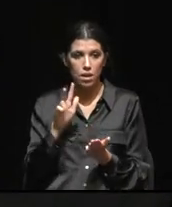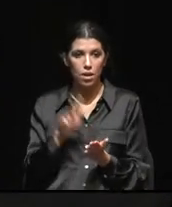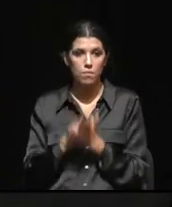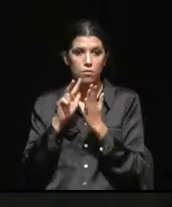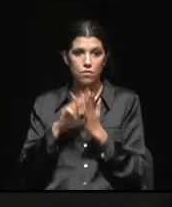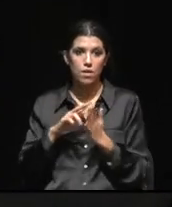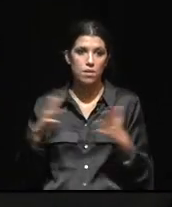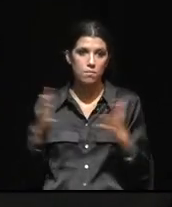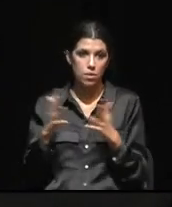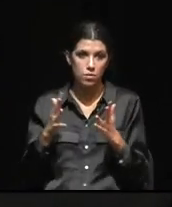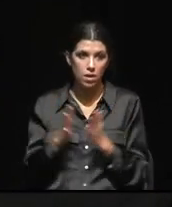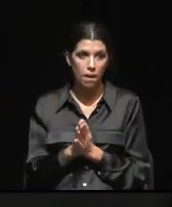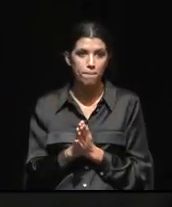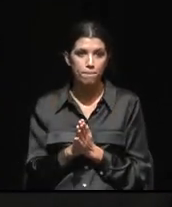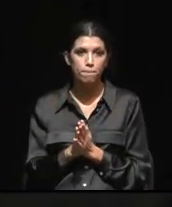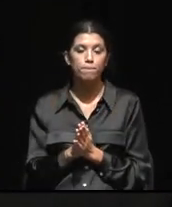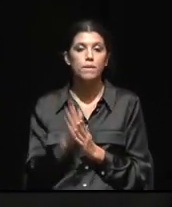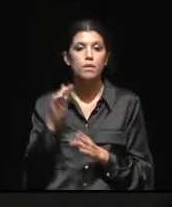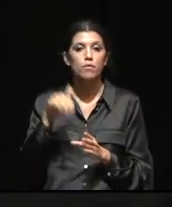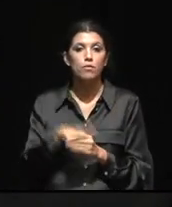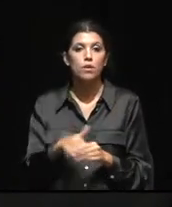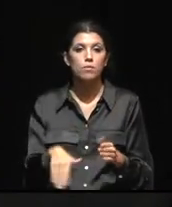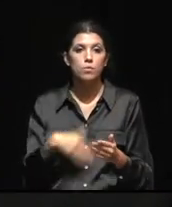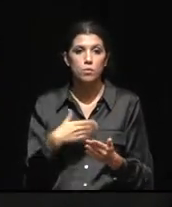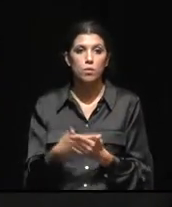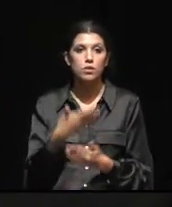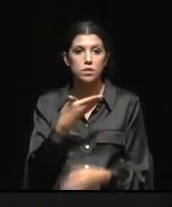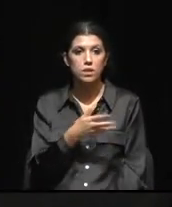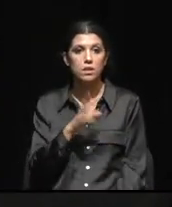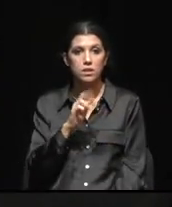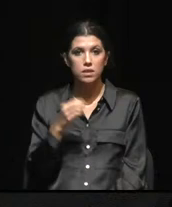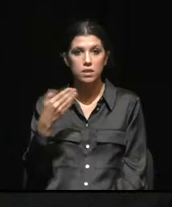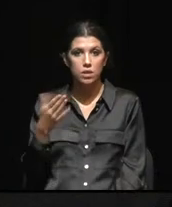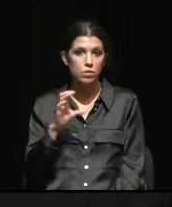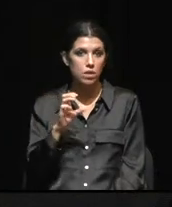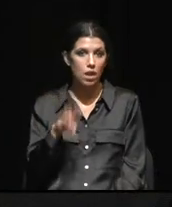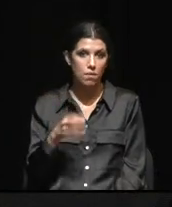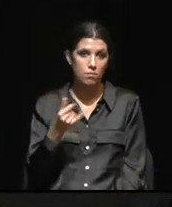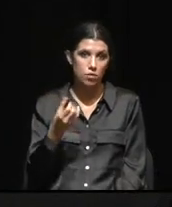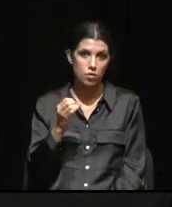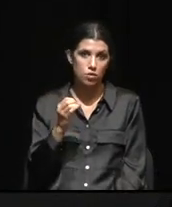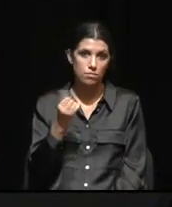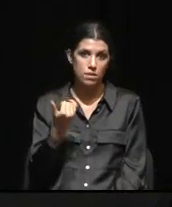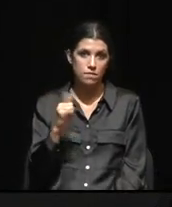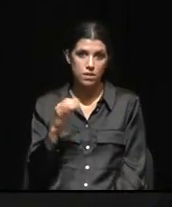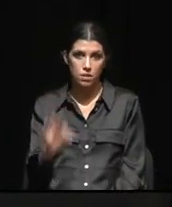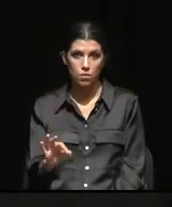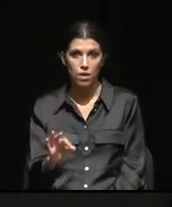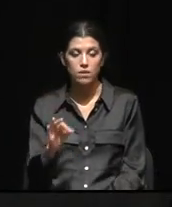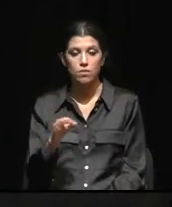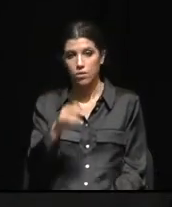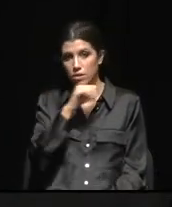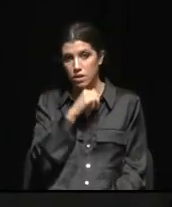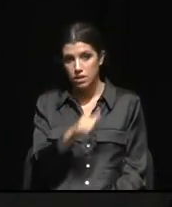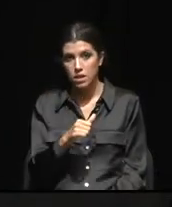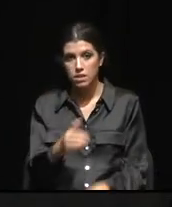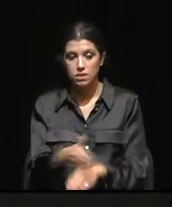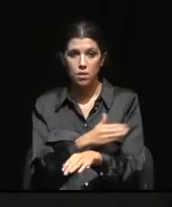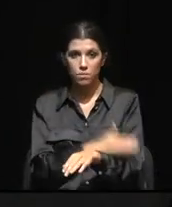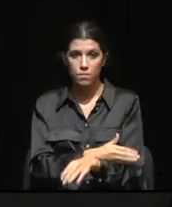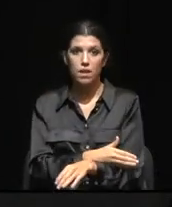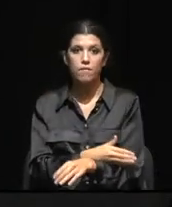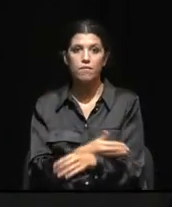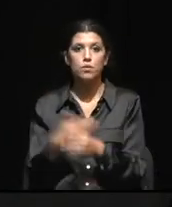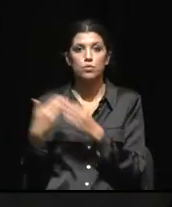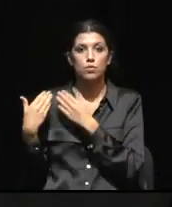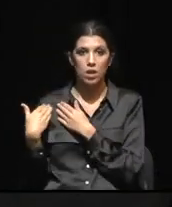aprovada por maioria votamos a proposta 131 cm 2024 prévia autorização da repartição dos encargos